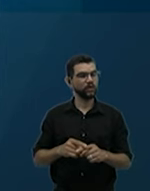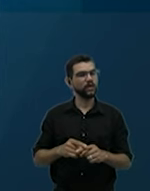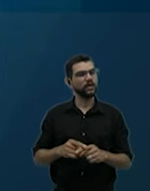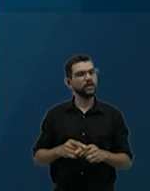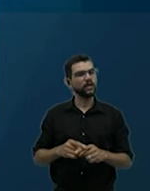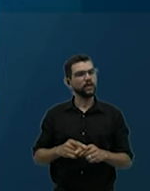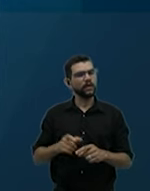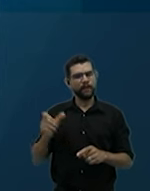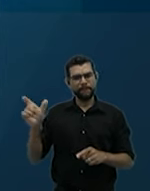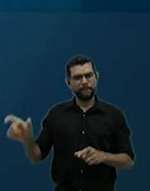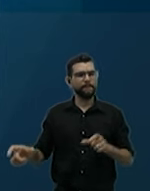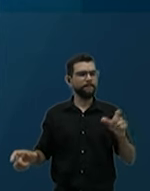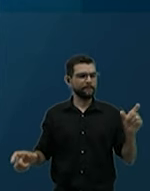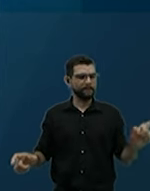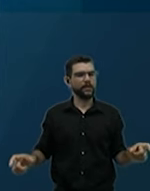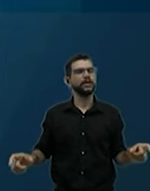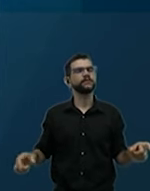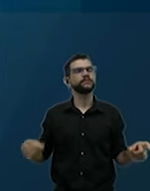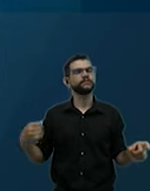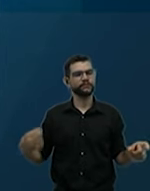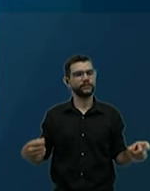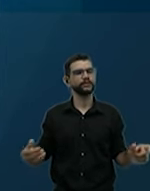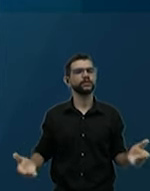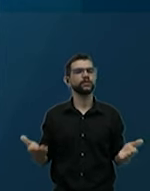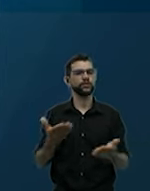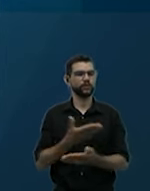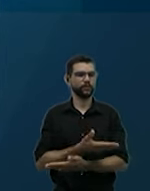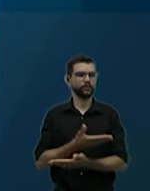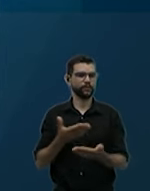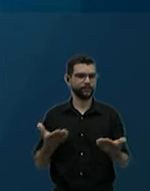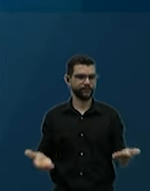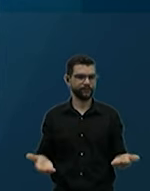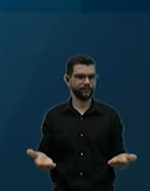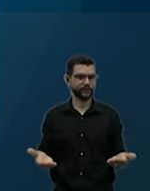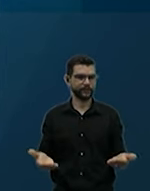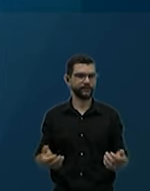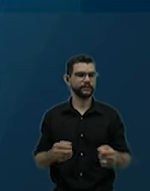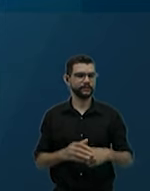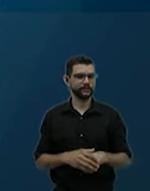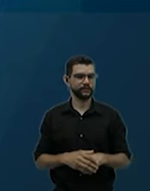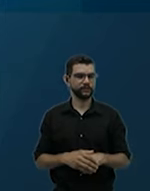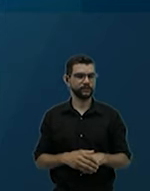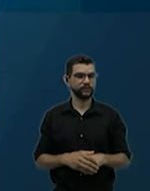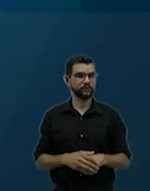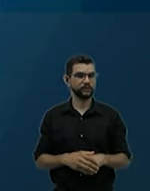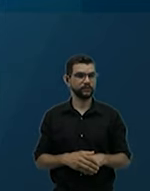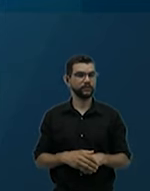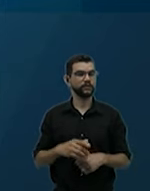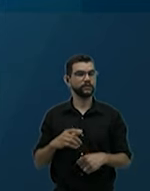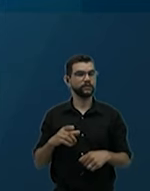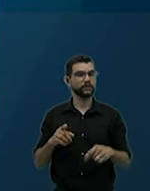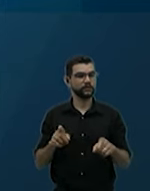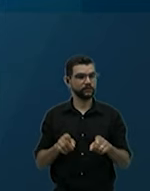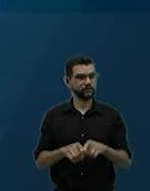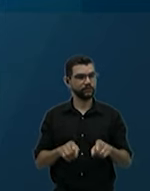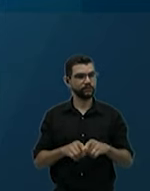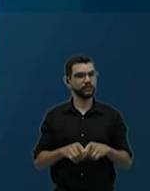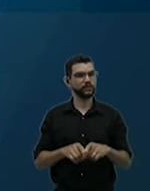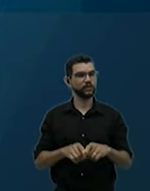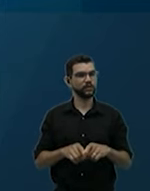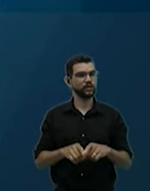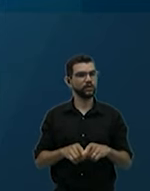em tempo razoável, isso é ordem constitucional, todo cidadão tem direito a uma decisão em